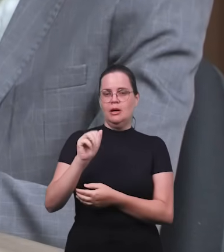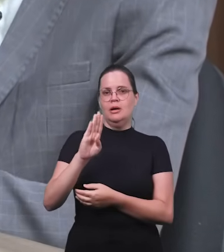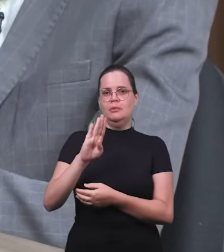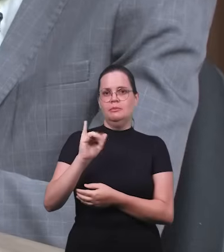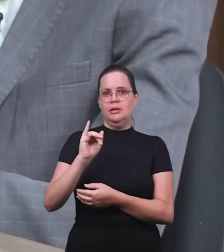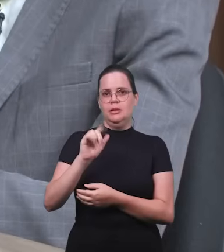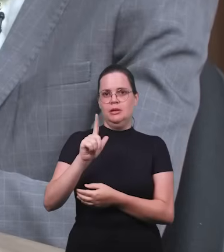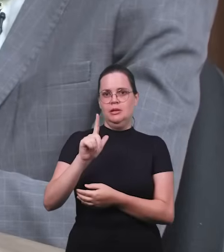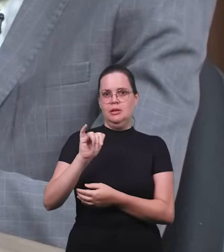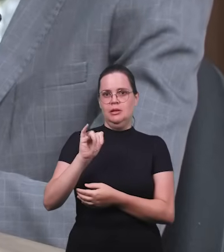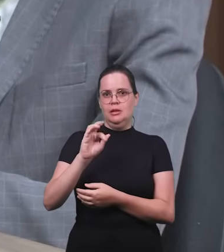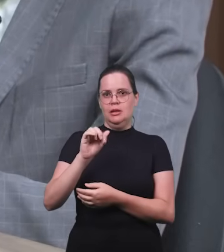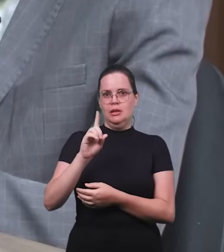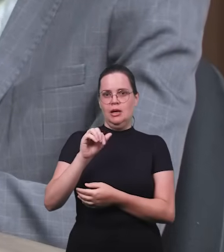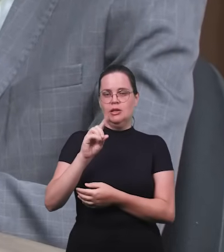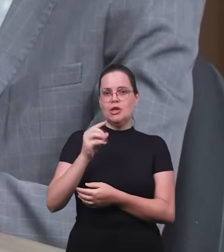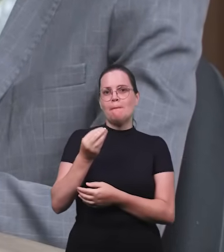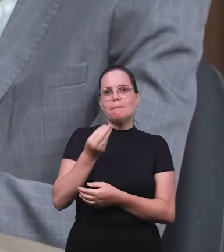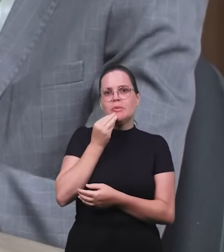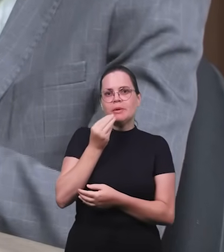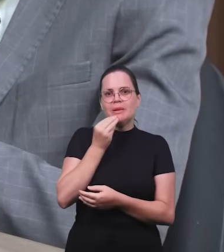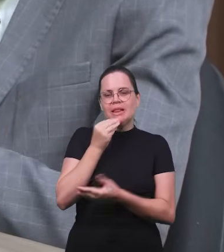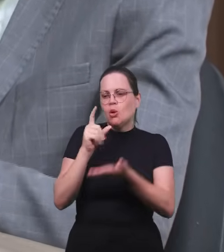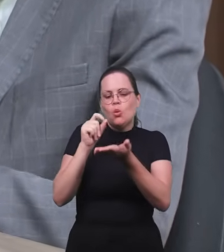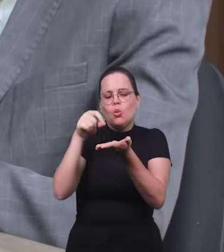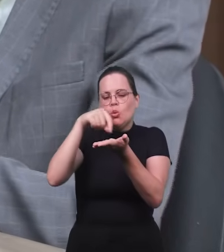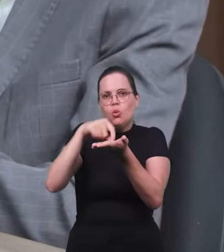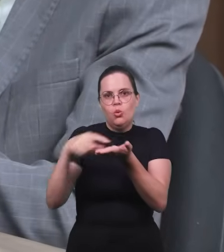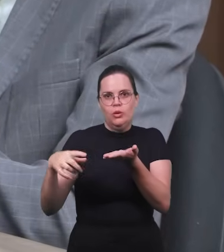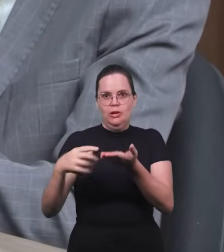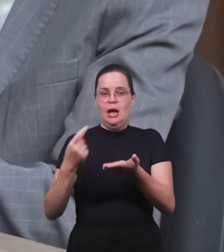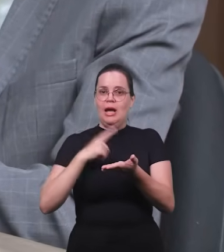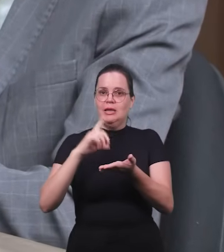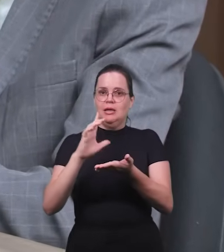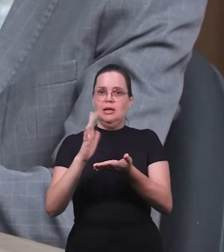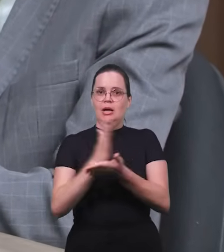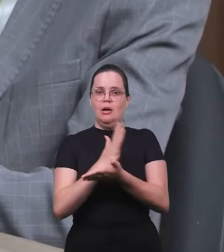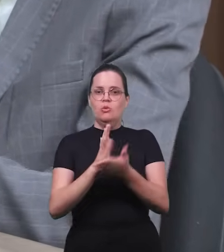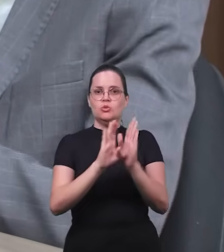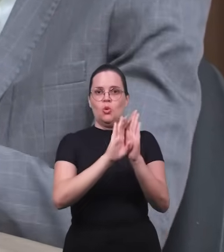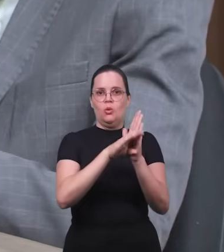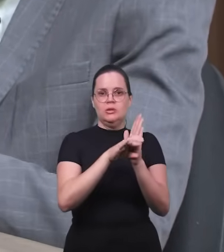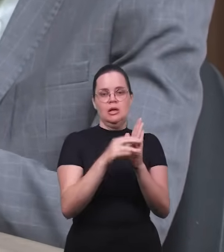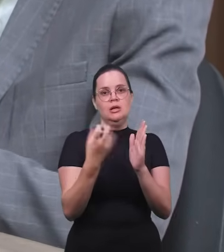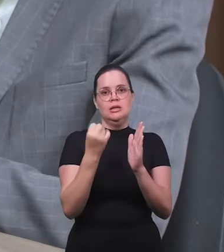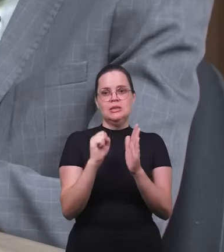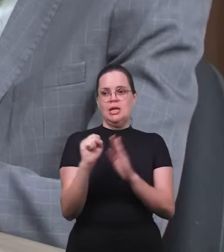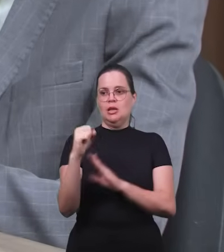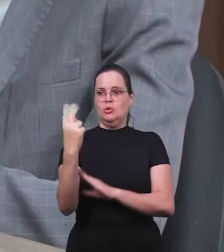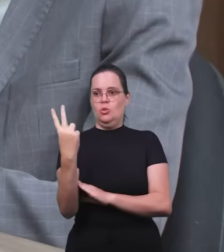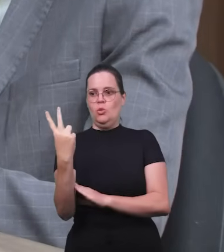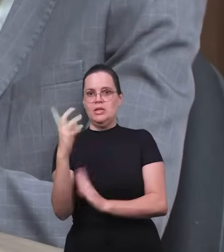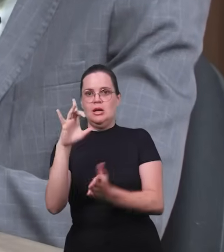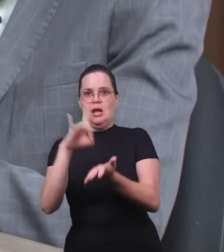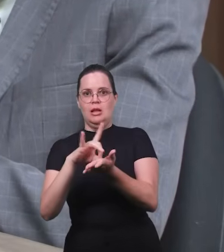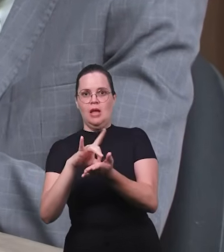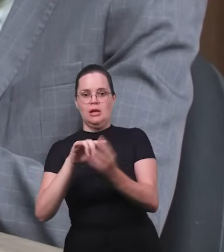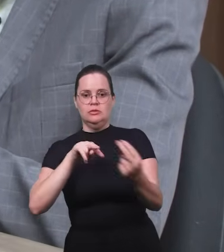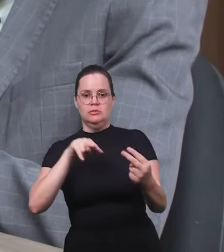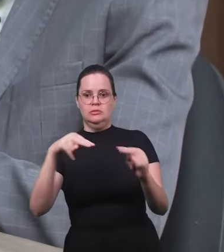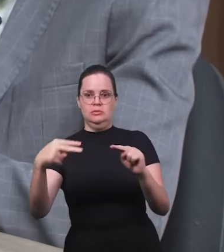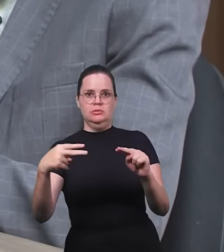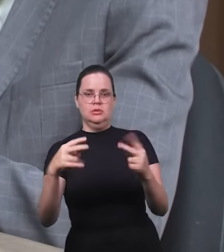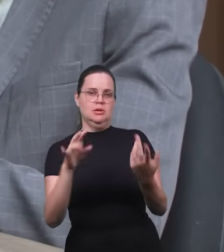vão vir alguns conceitos, né? Que, por exemplo, é a questão da dualidade onda e partícula. Então, nós